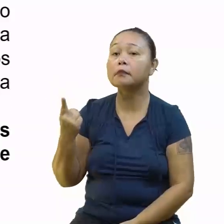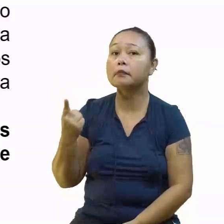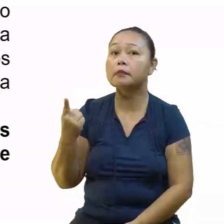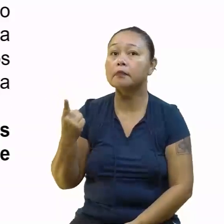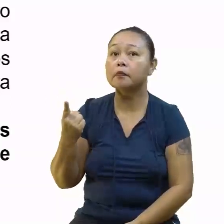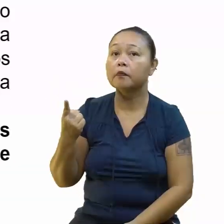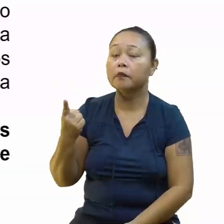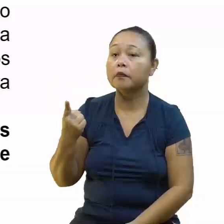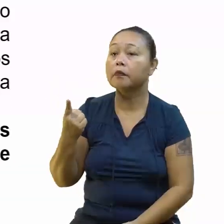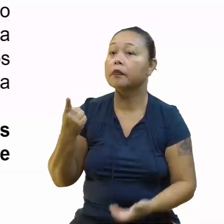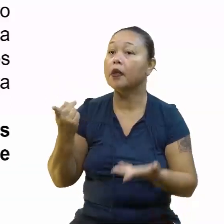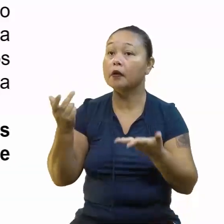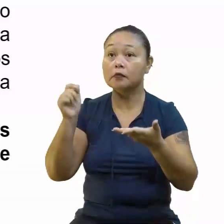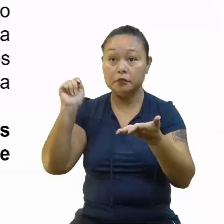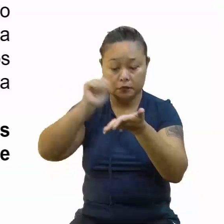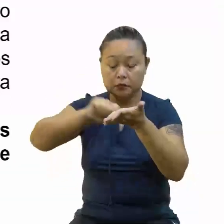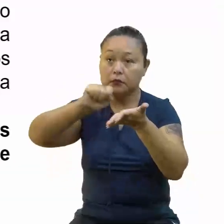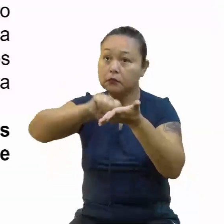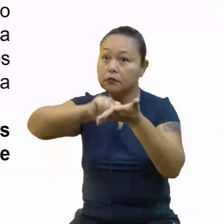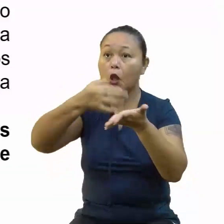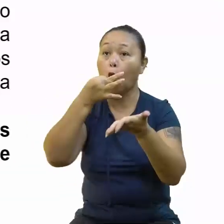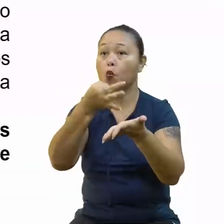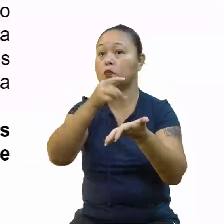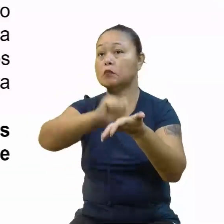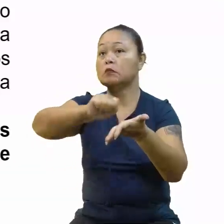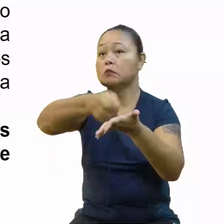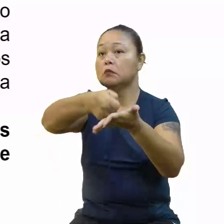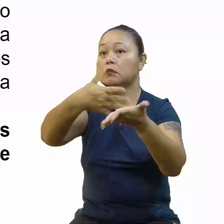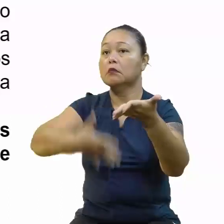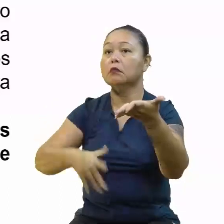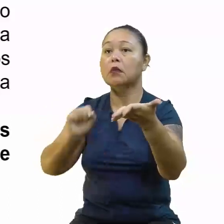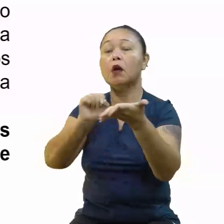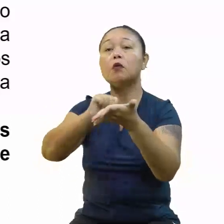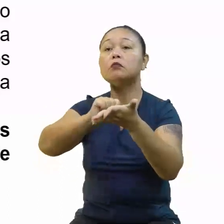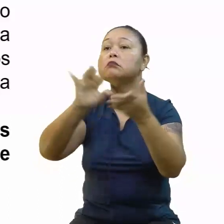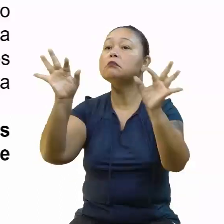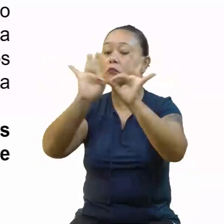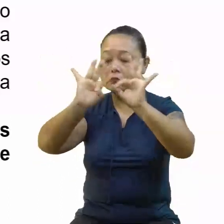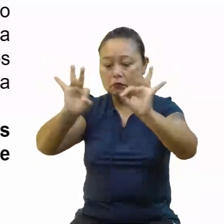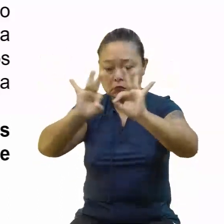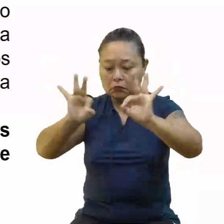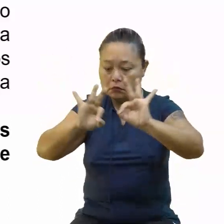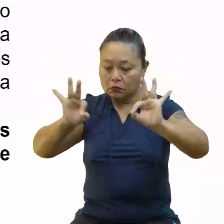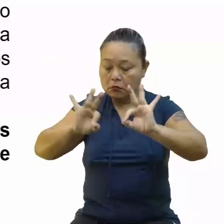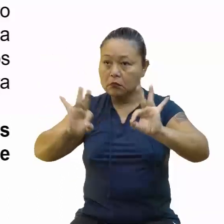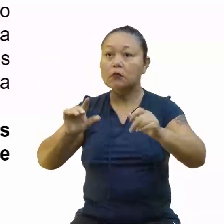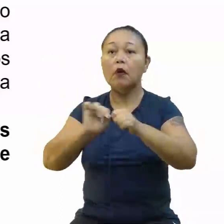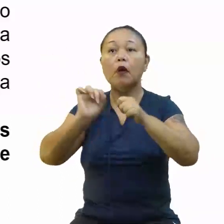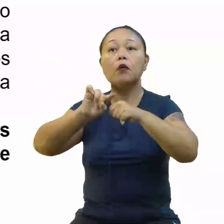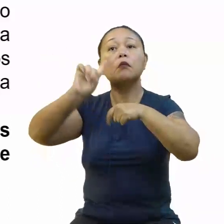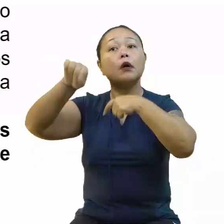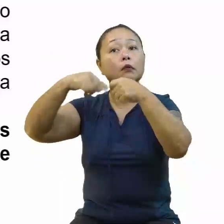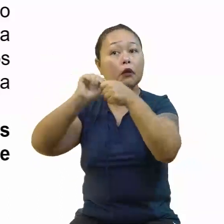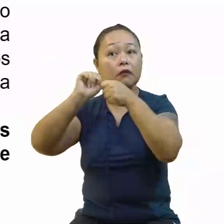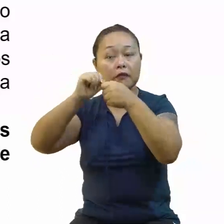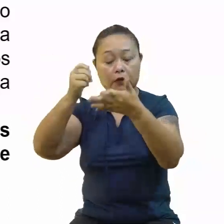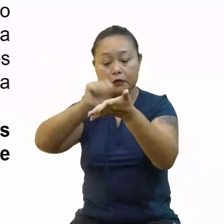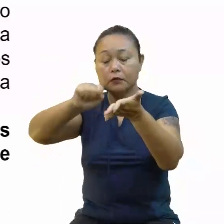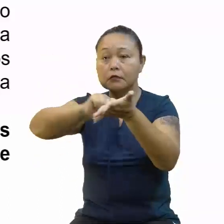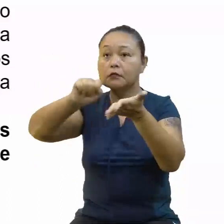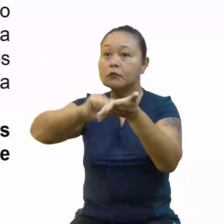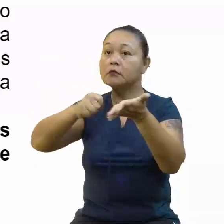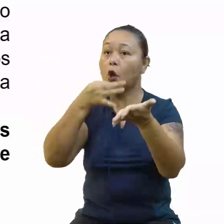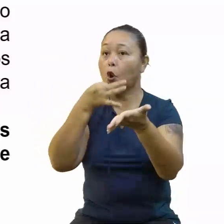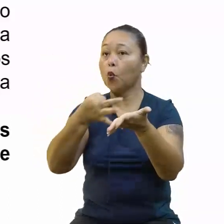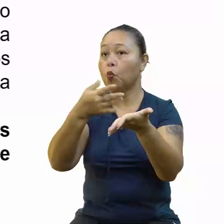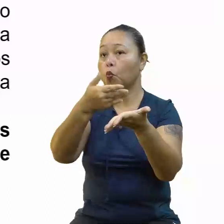questão aberta. Então, nós temos o enunciado para você poder fazer a sua resposta aberta. Vou ler o enunciado